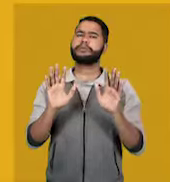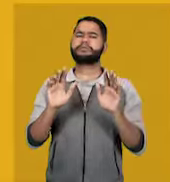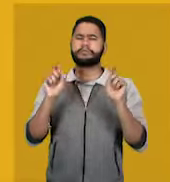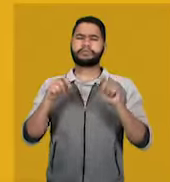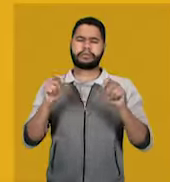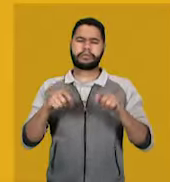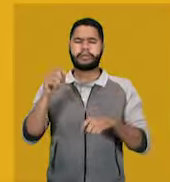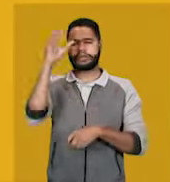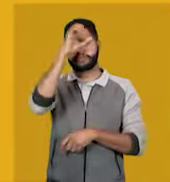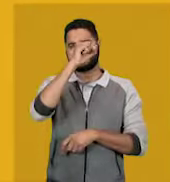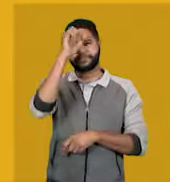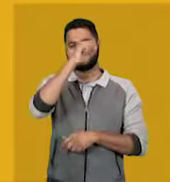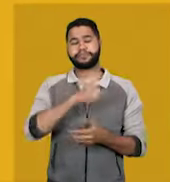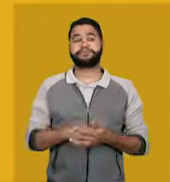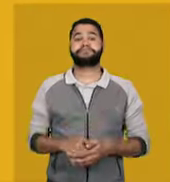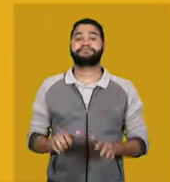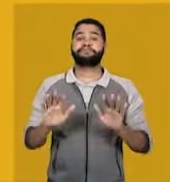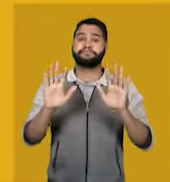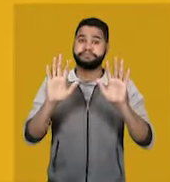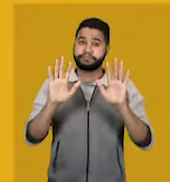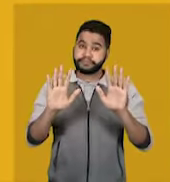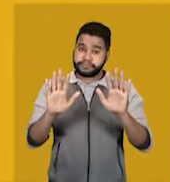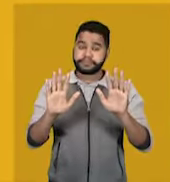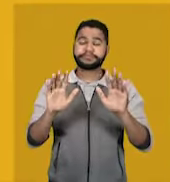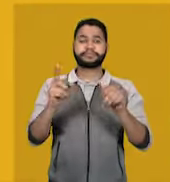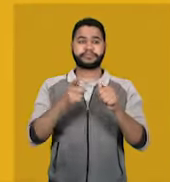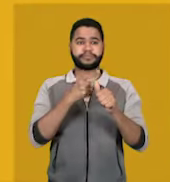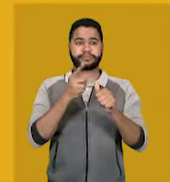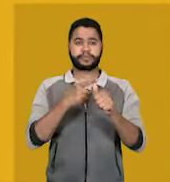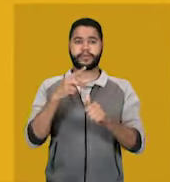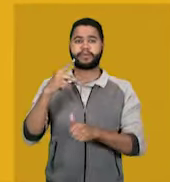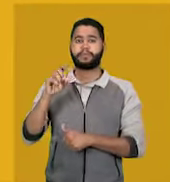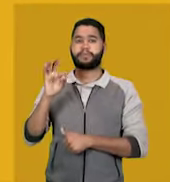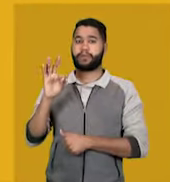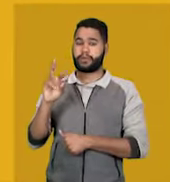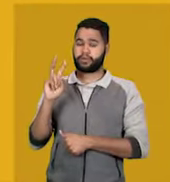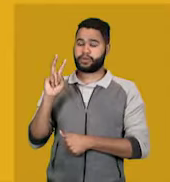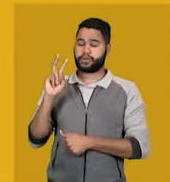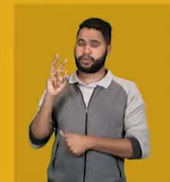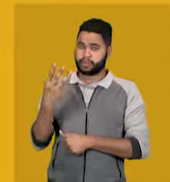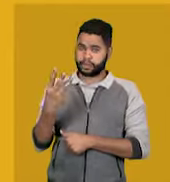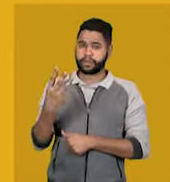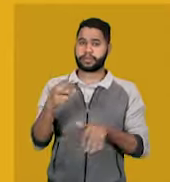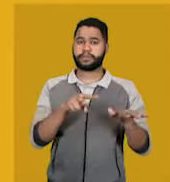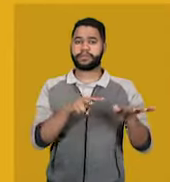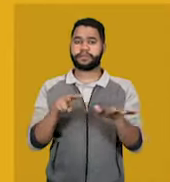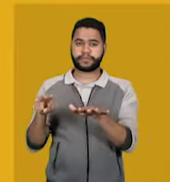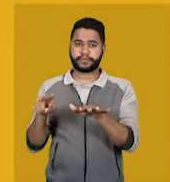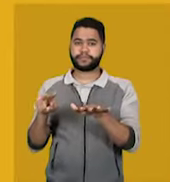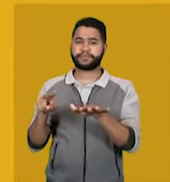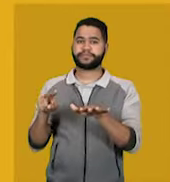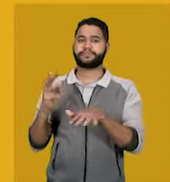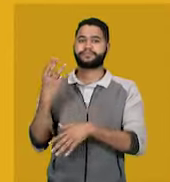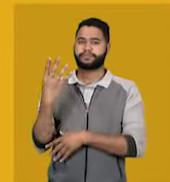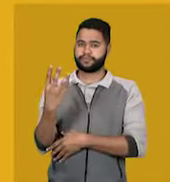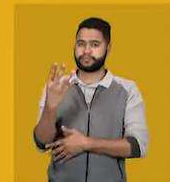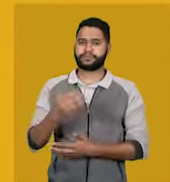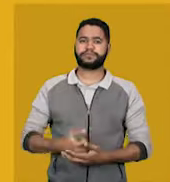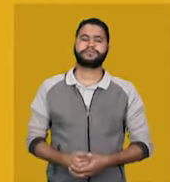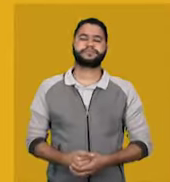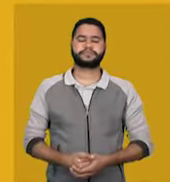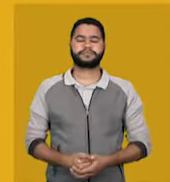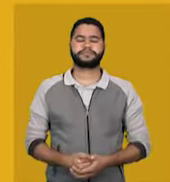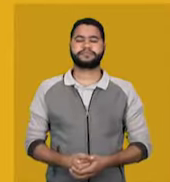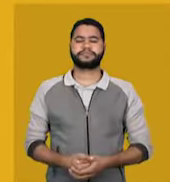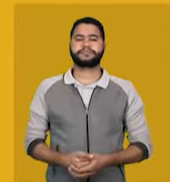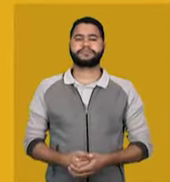Então, para você se situar, você irá pegar o seu PET número 3 e abri-lo na semana número 4.